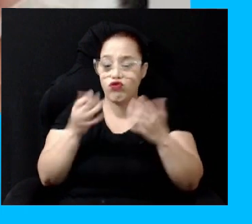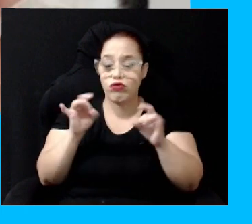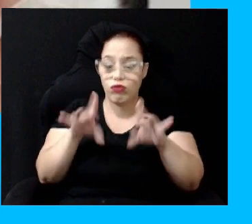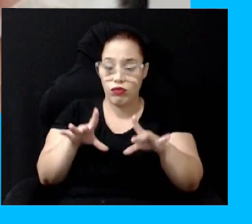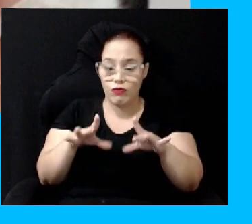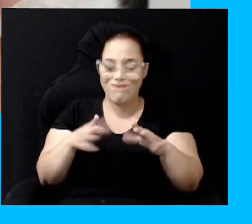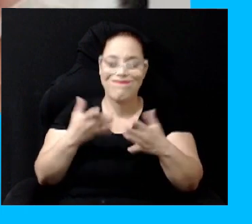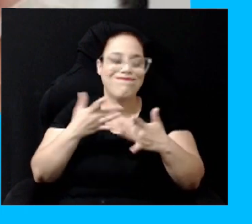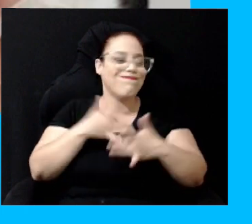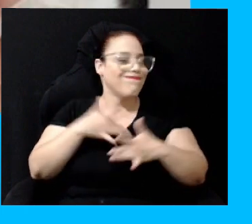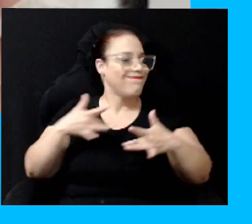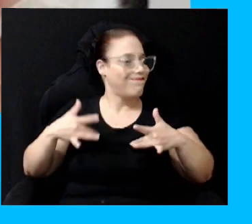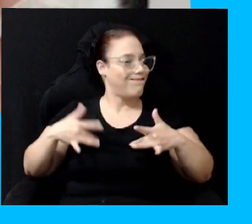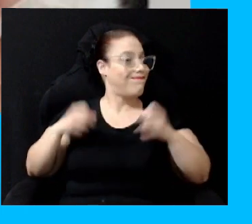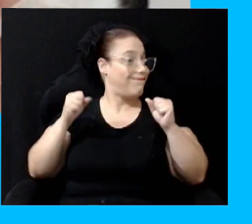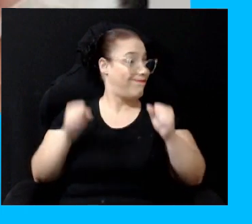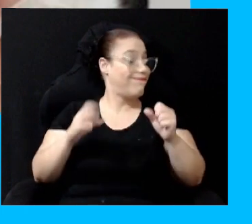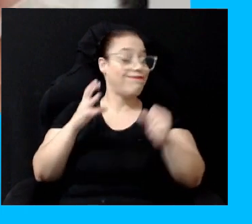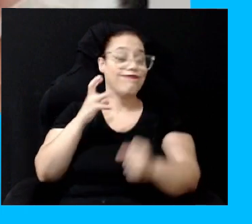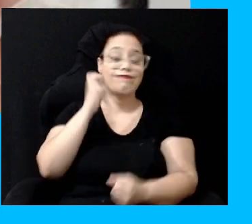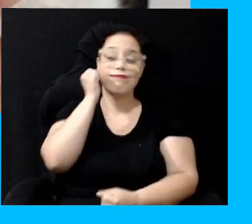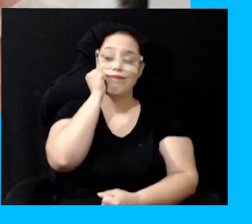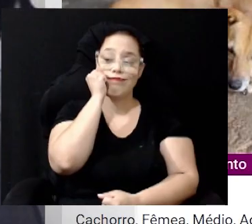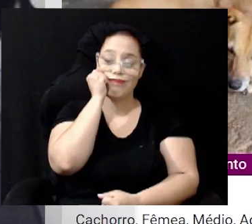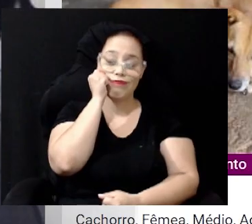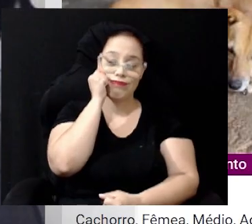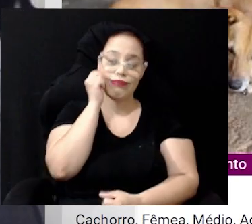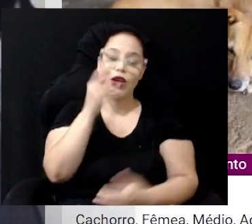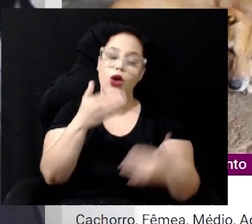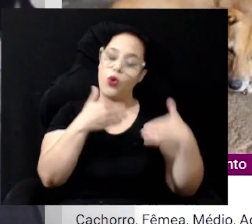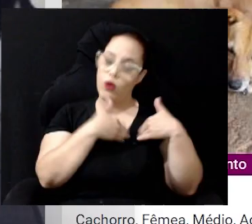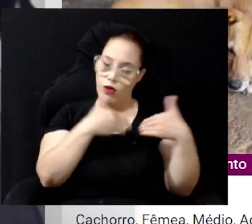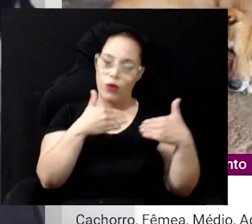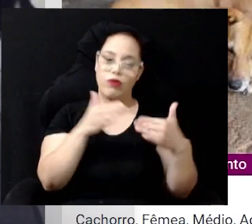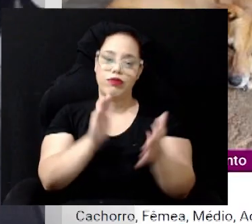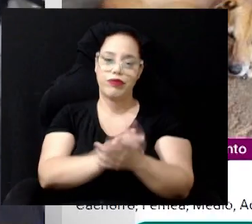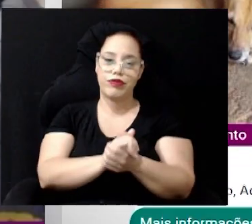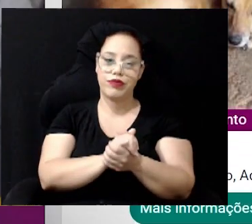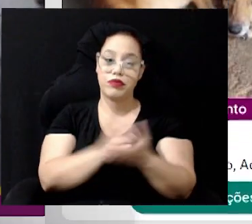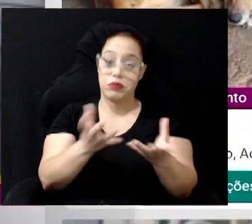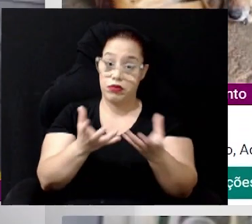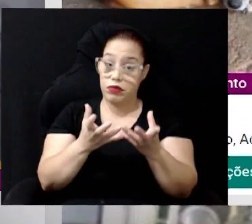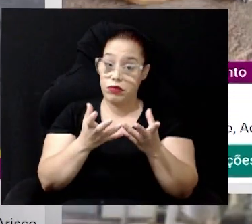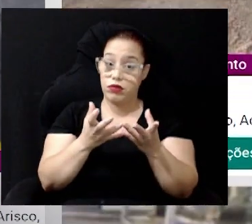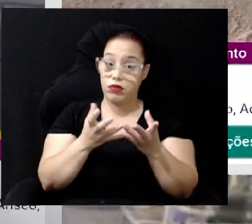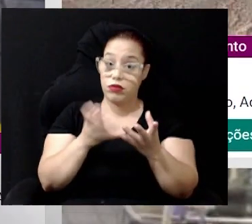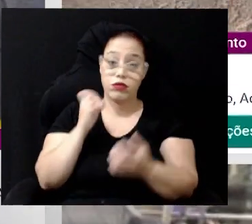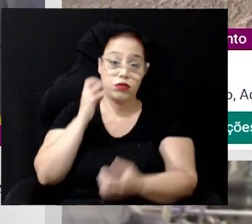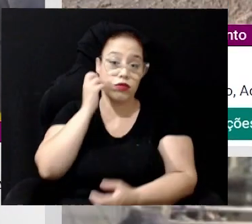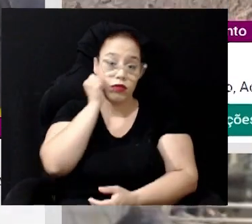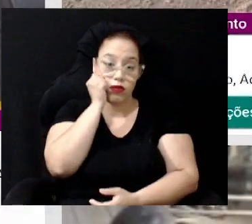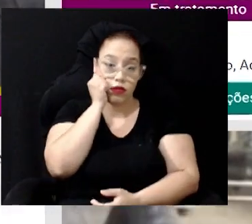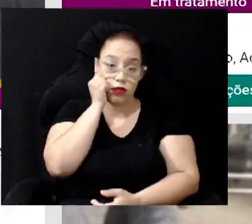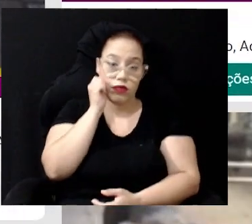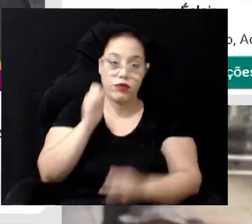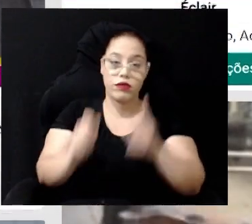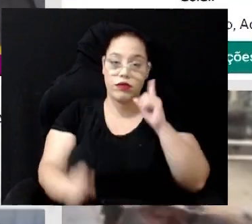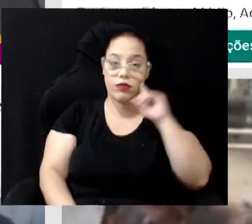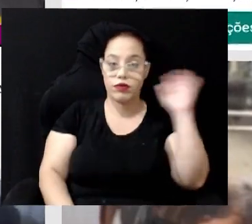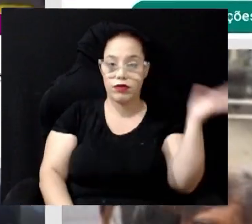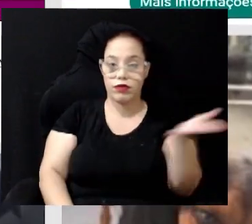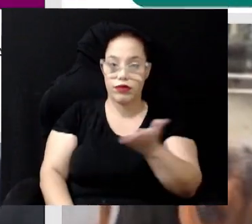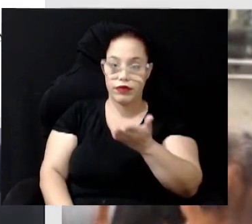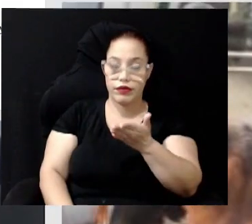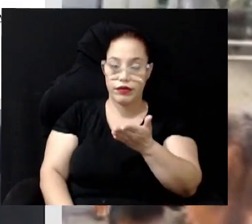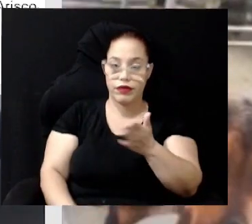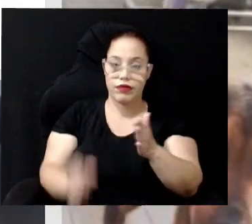saudável e pode ser adotado com responsabilidade. Para quem quiser adotar qualquer animal do DPBEA, é só se conectar